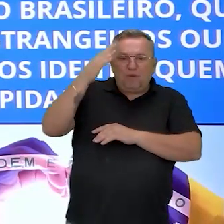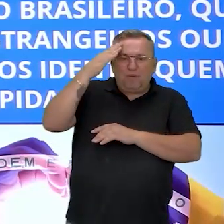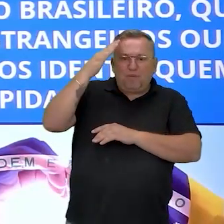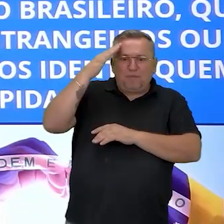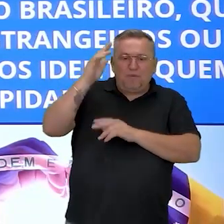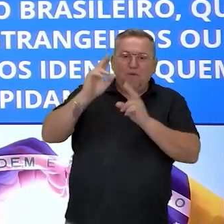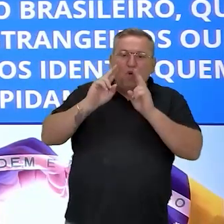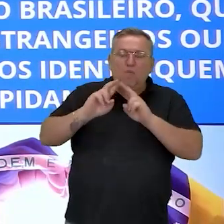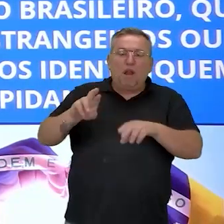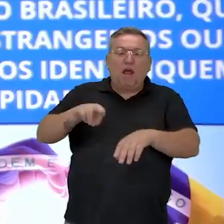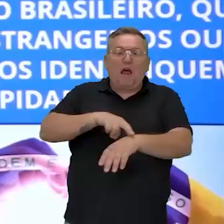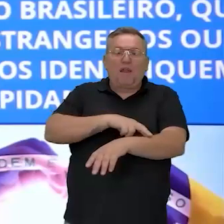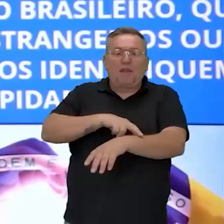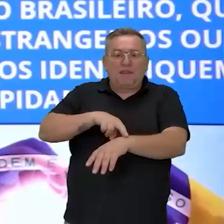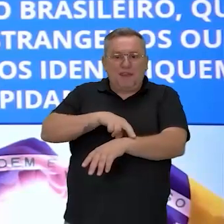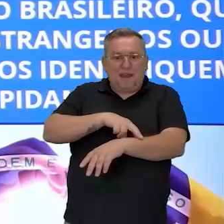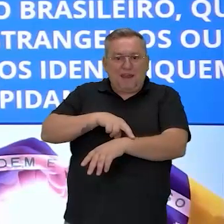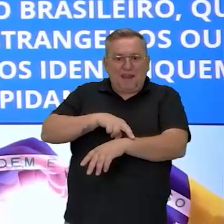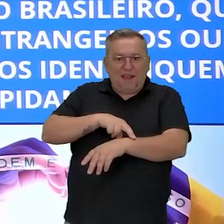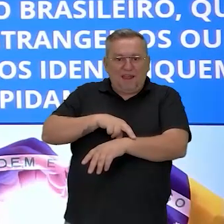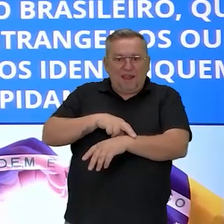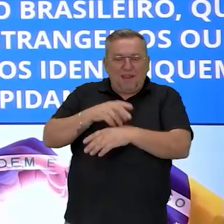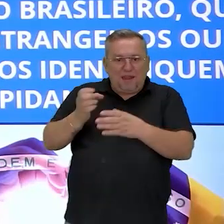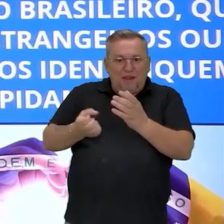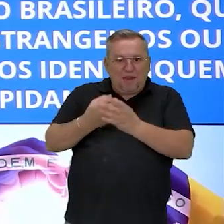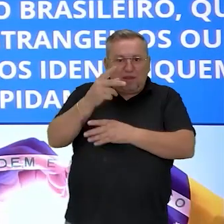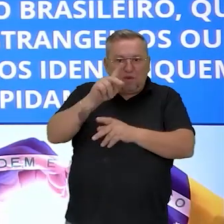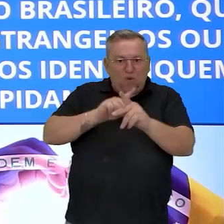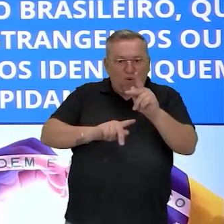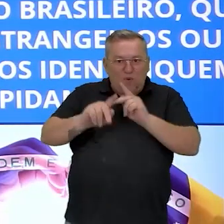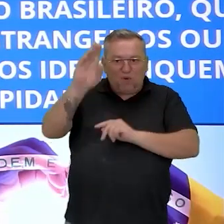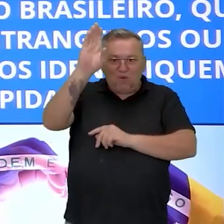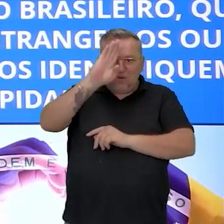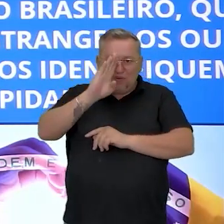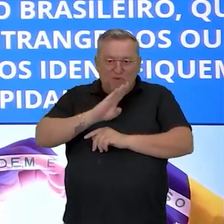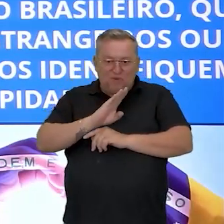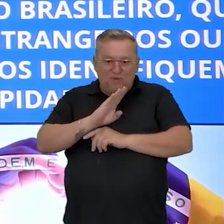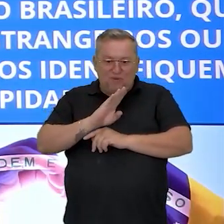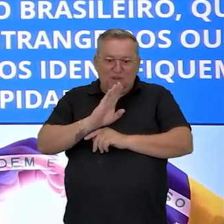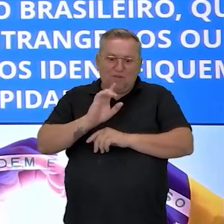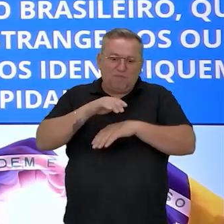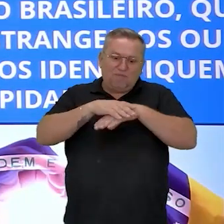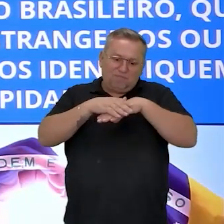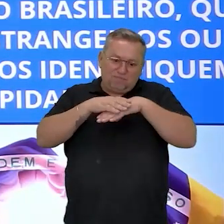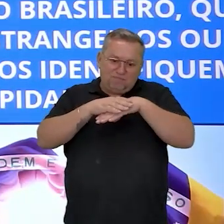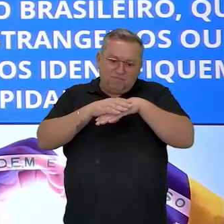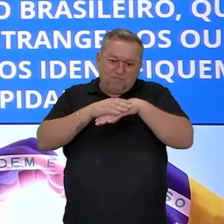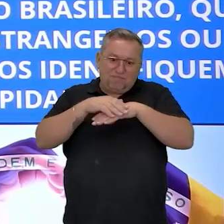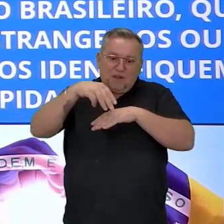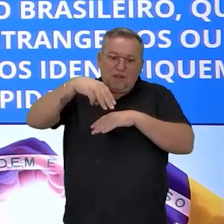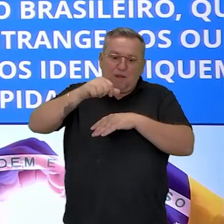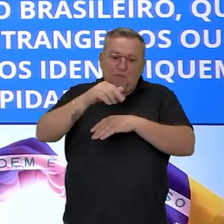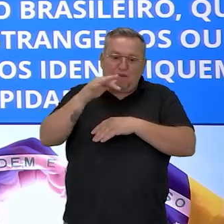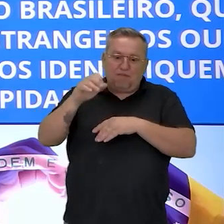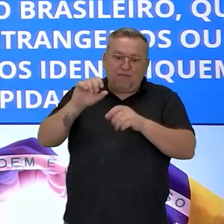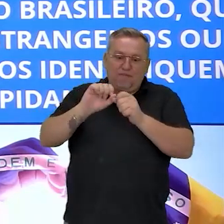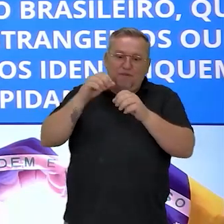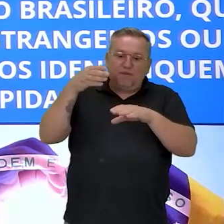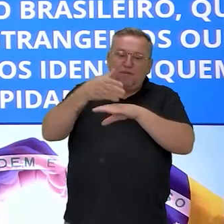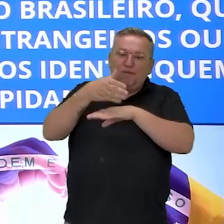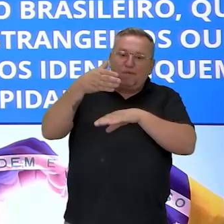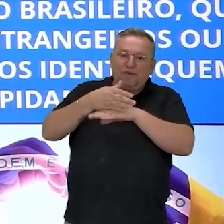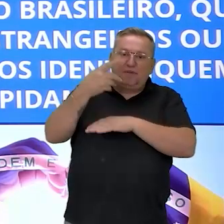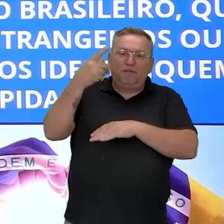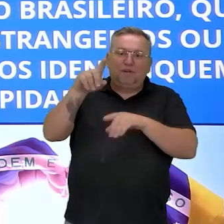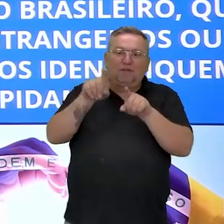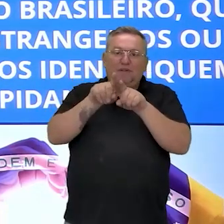perspectiva racial, né? Da formação do povo brasileiro. Já que a gente tocou nesse tema, e a Mafê fez a participação dela,